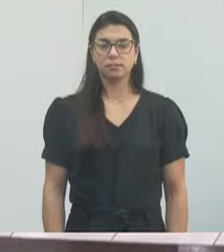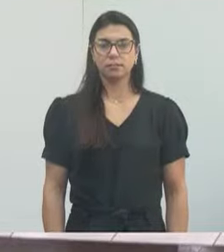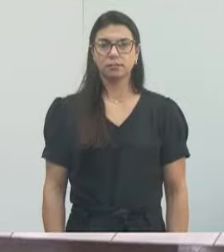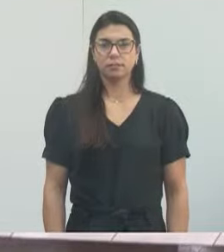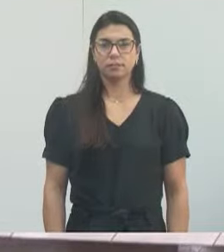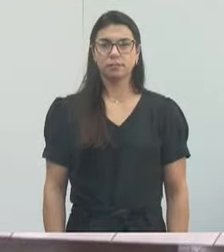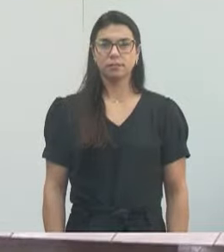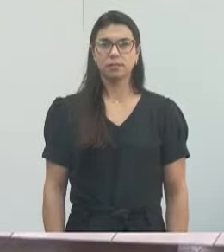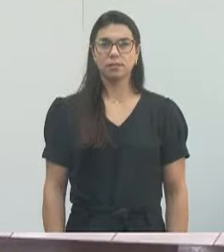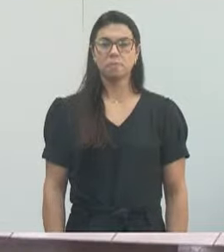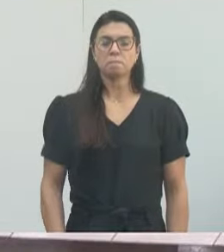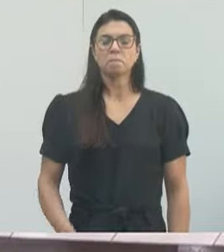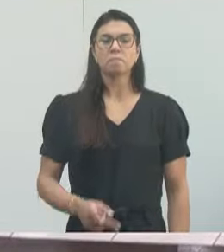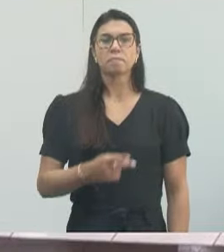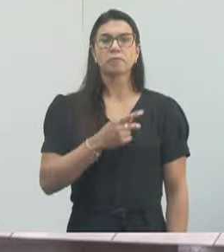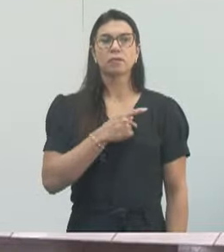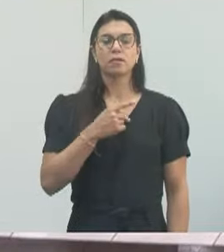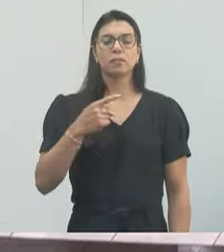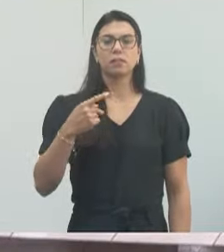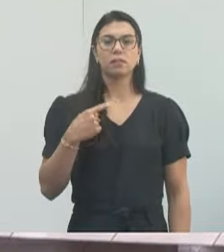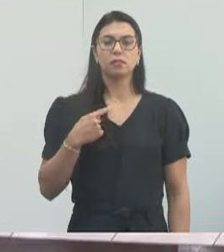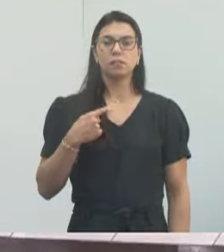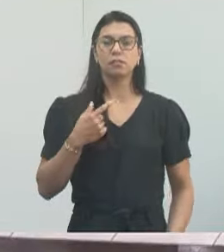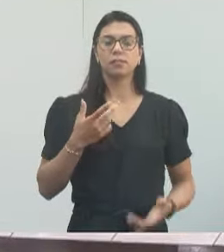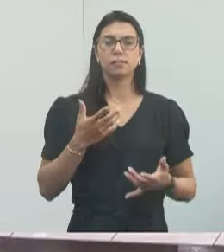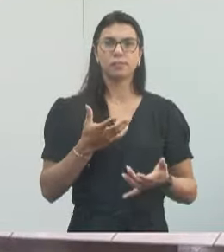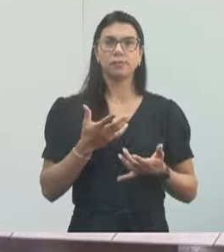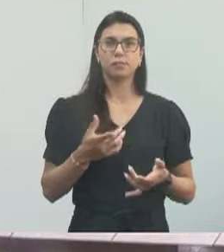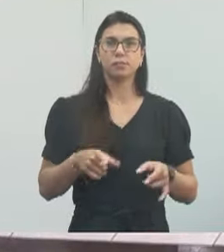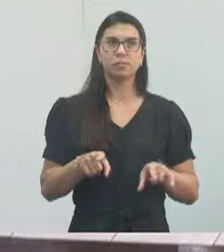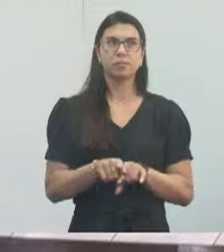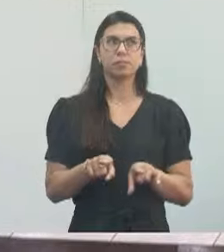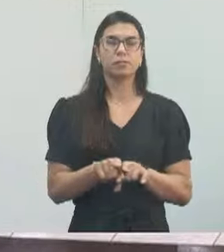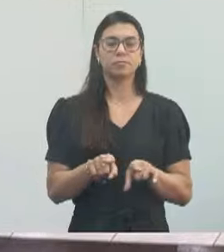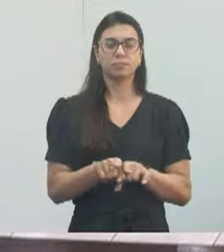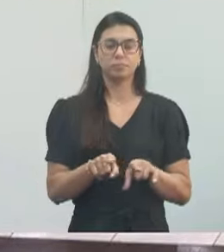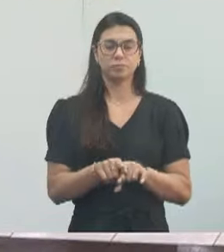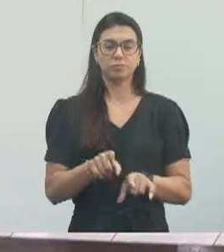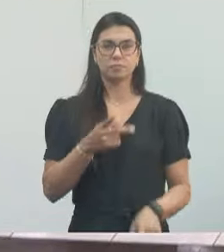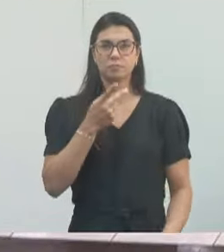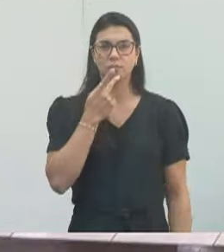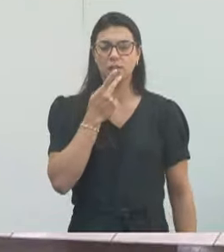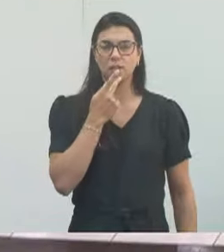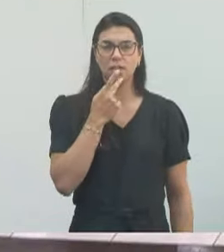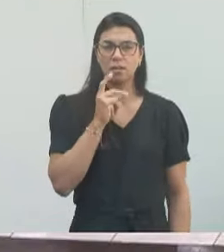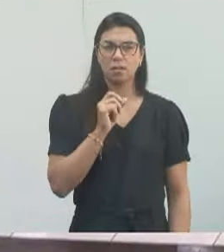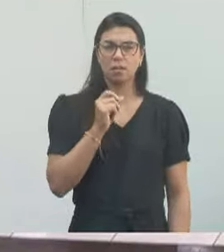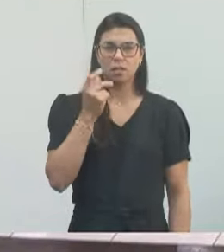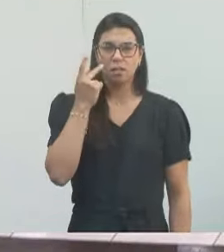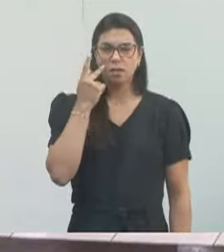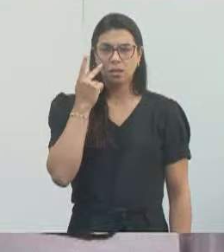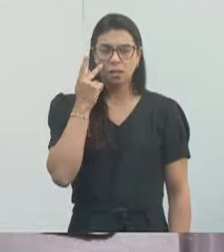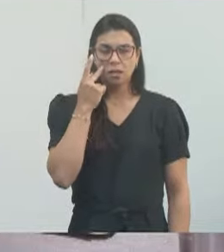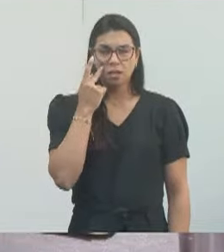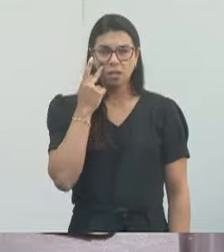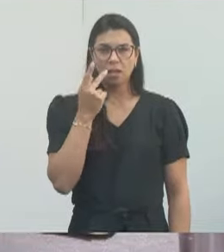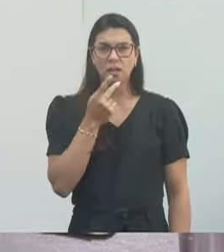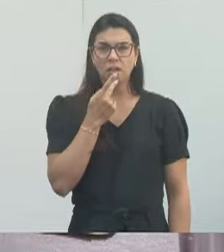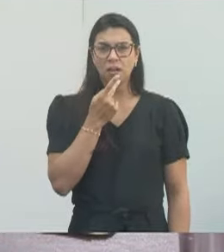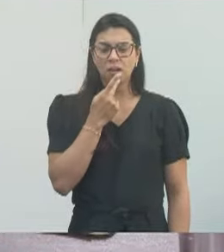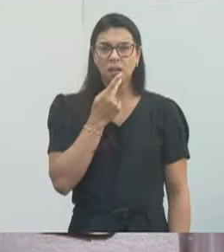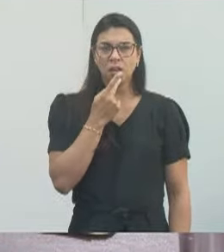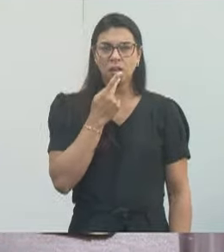situação senhor presidente Eu também quero contribuir eh o vereador Paulinho eh